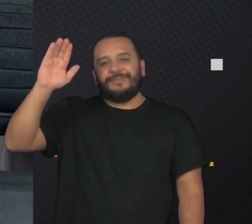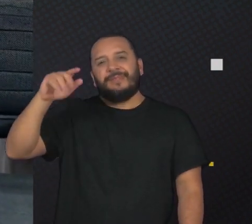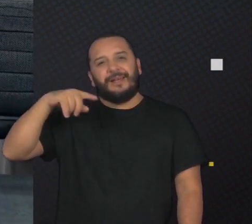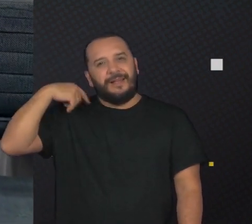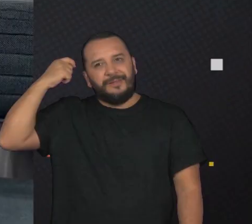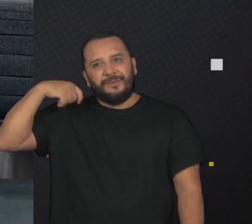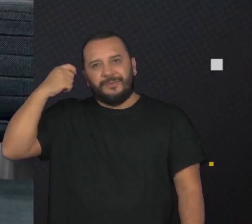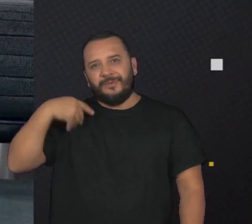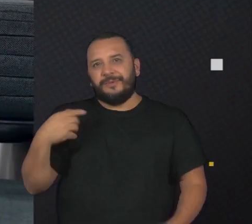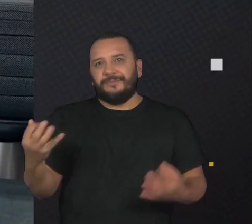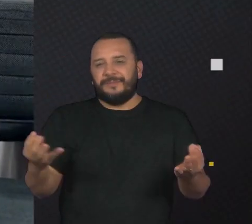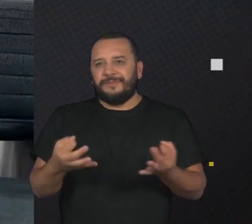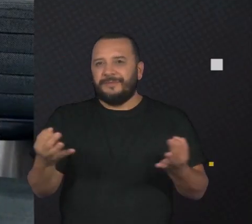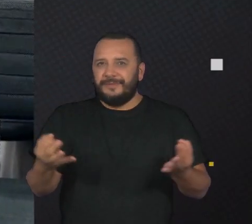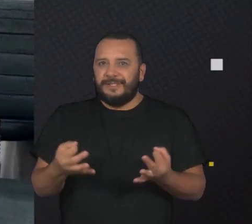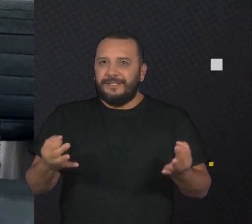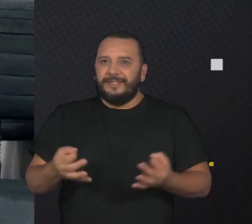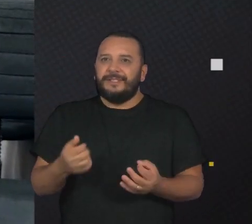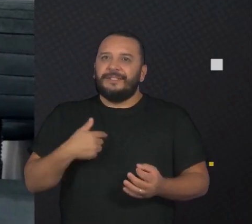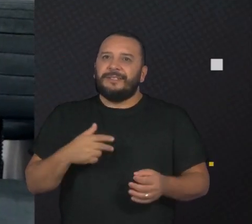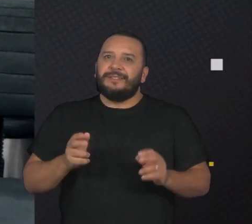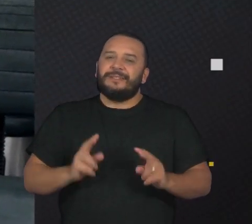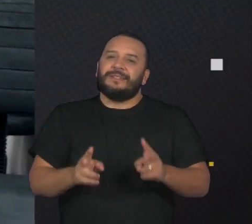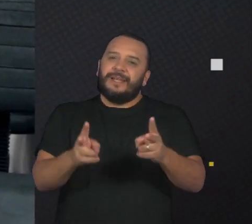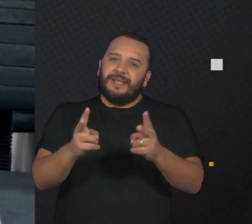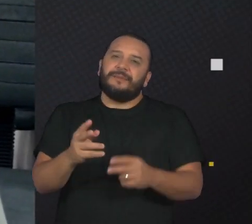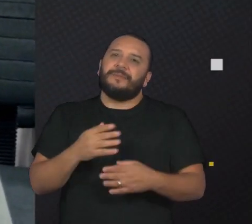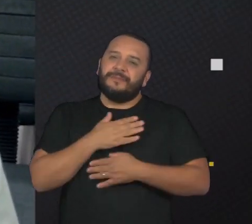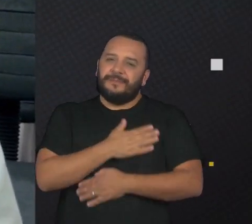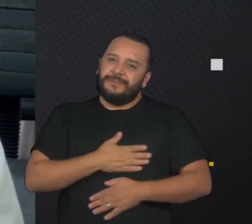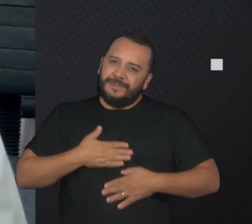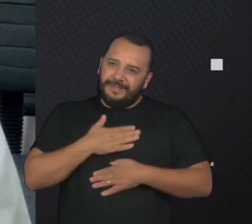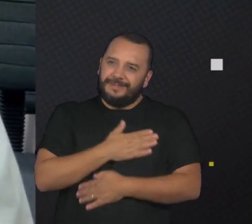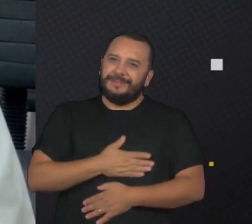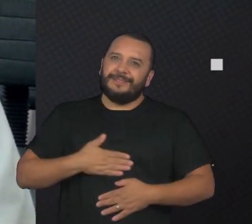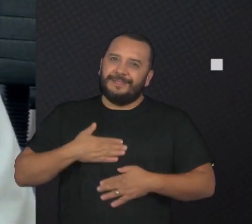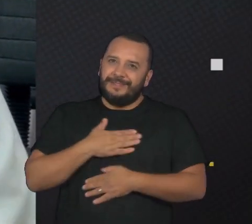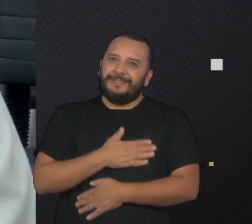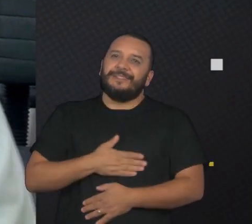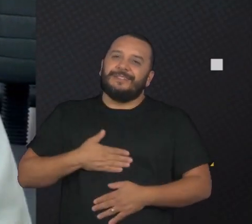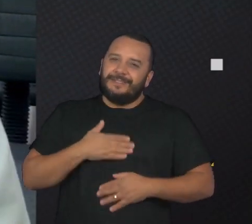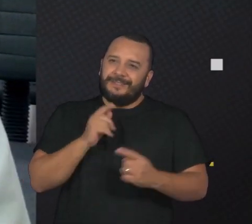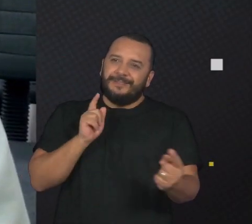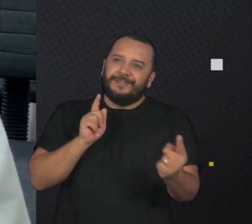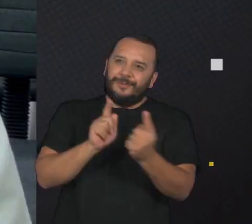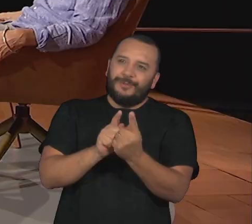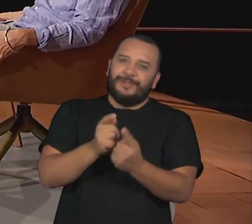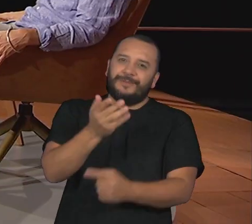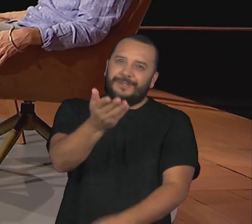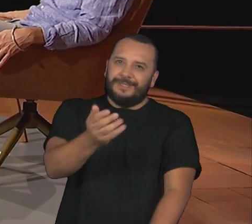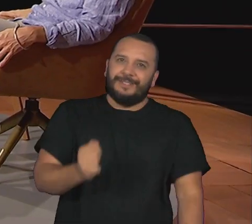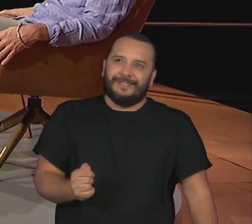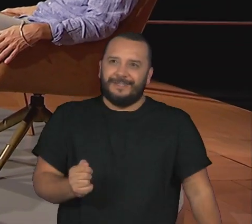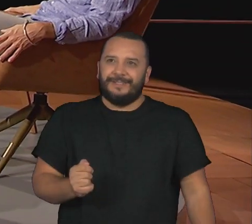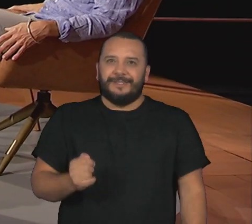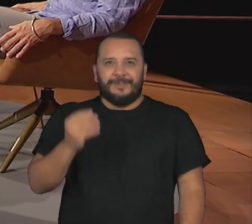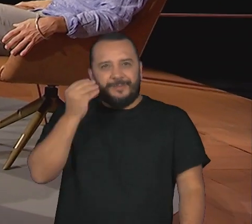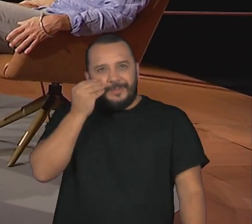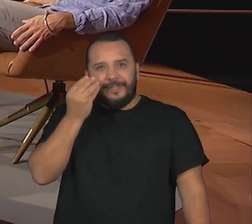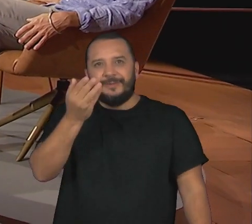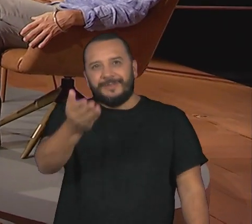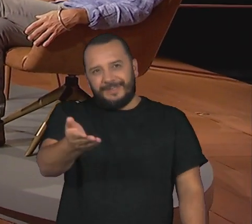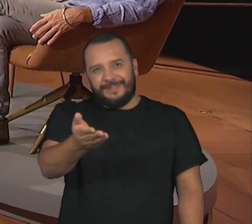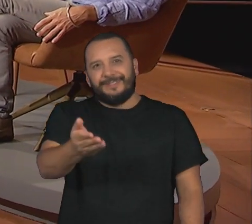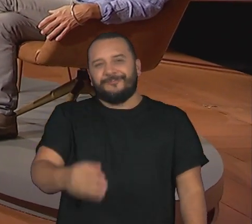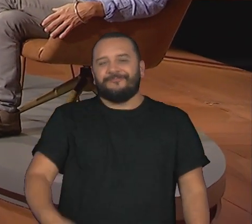ator. E será sempre para mim um enorme prazer quando nos encontramos. Um beijo no